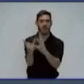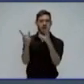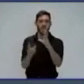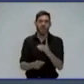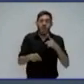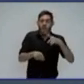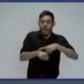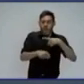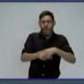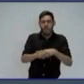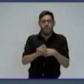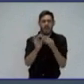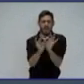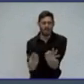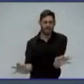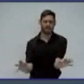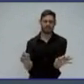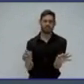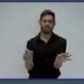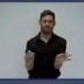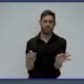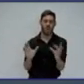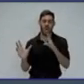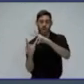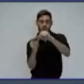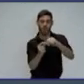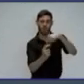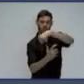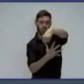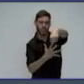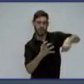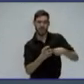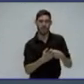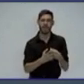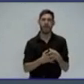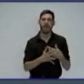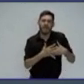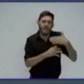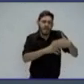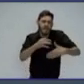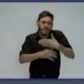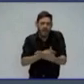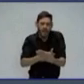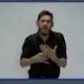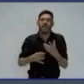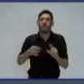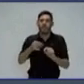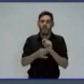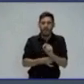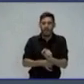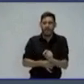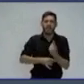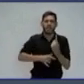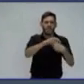momento delicado em diferentes partes do mundo, em um processo que tem sido batizado de